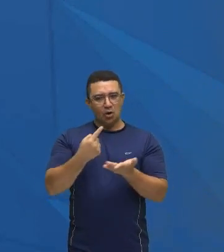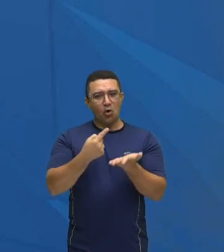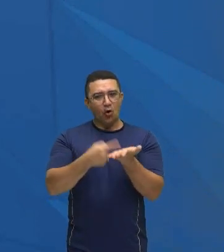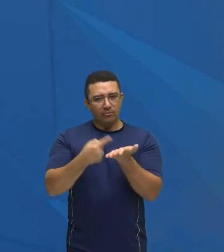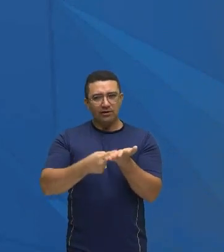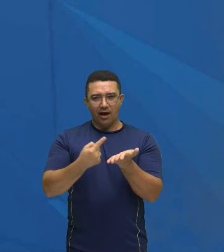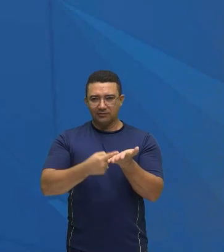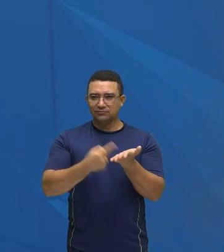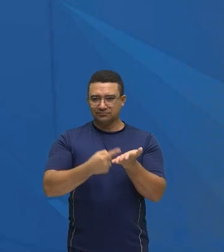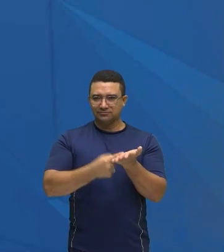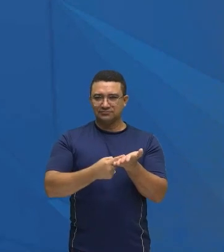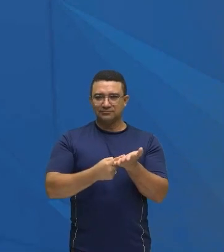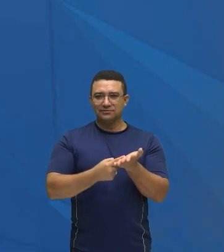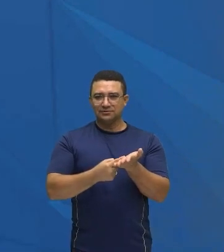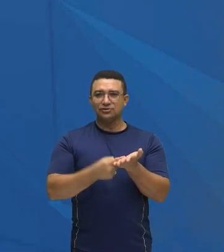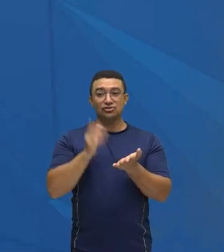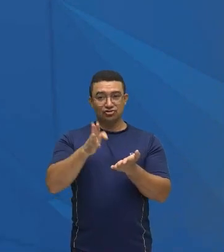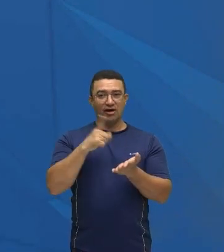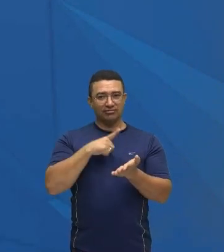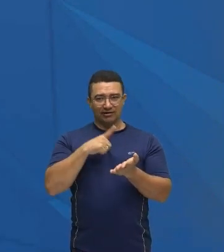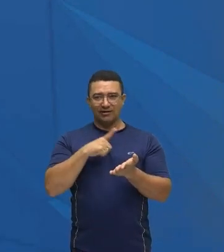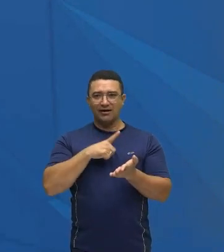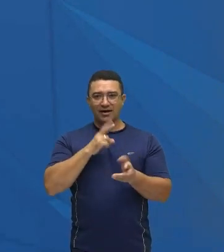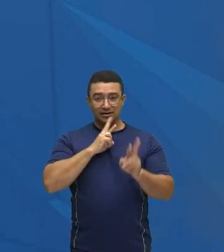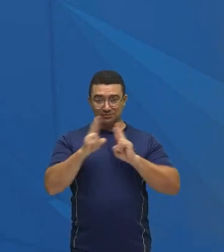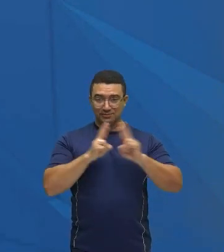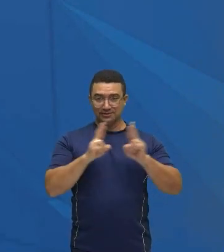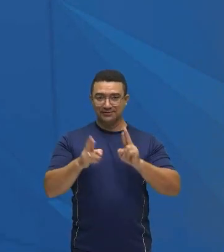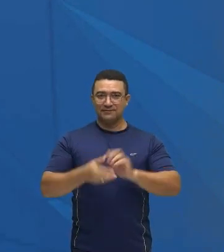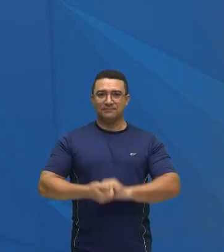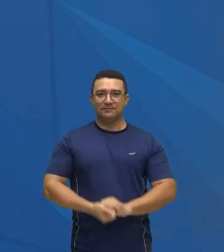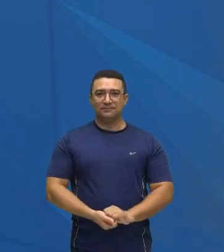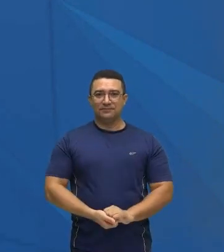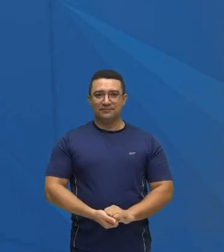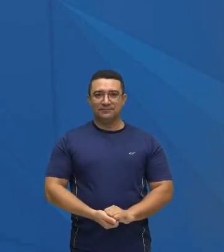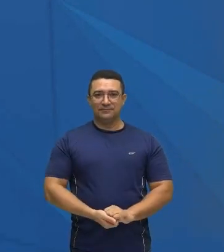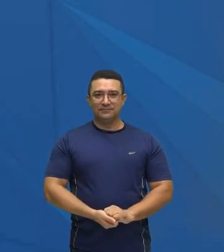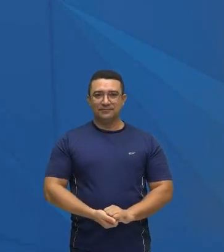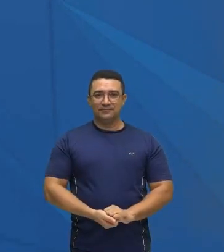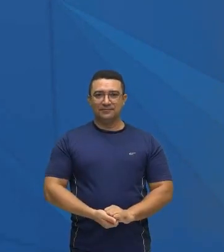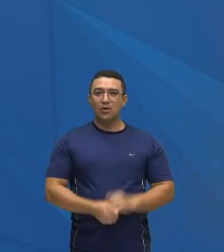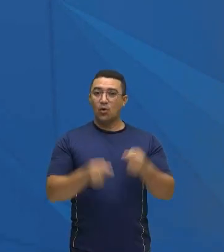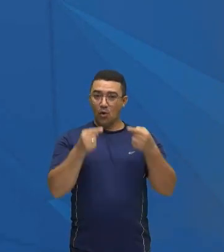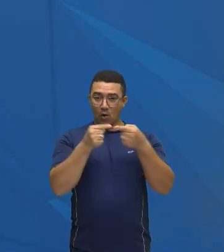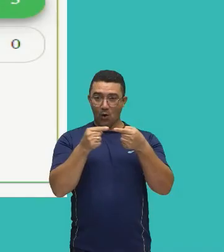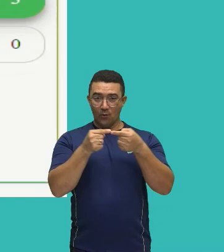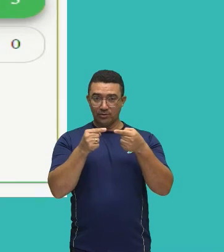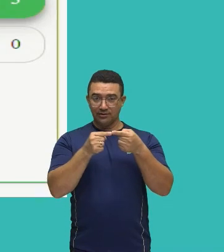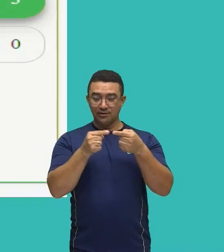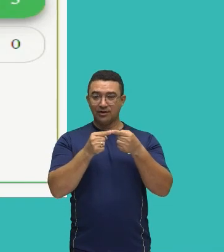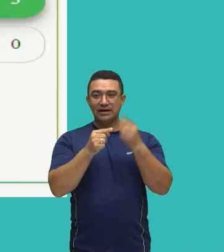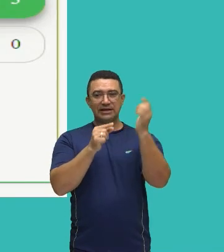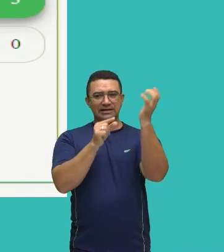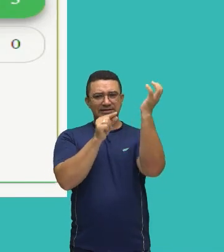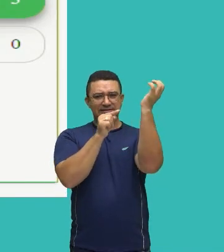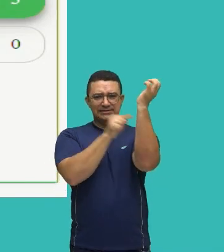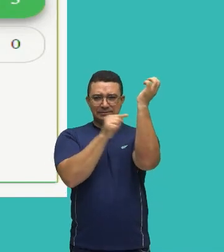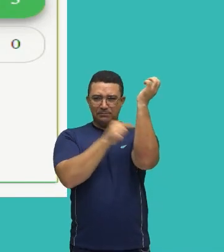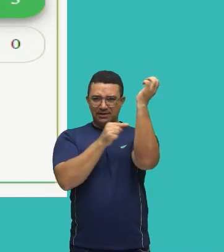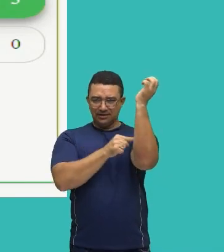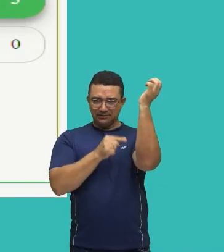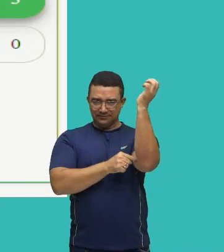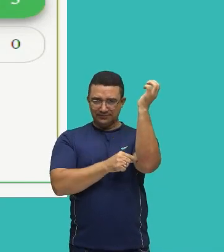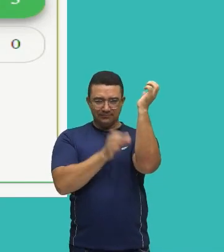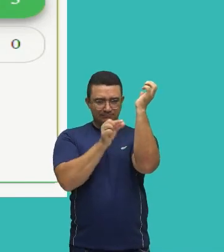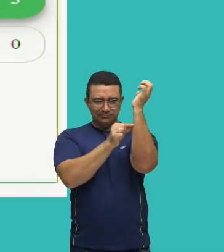já tem a resposta. E temos aí, ó, diretora, espinho, gente, exatamente isso, não existe rosa